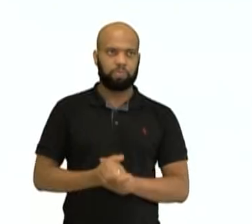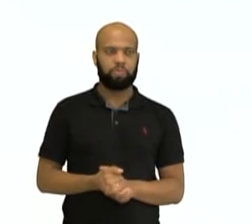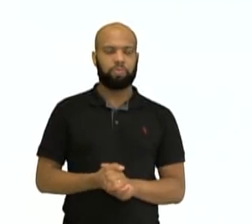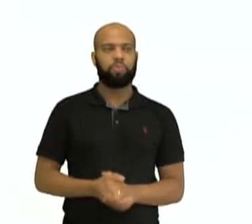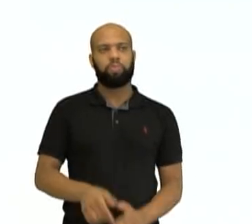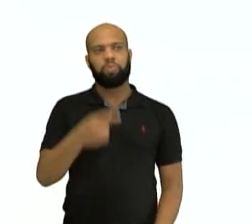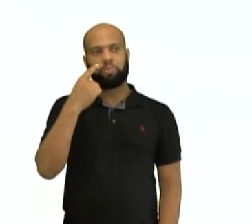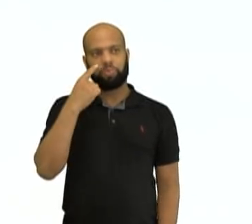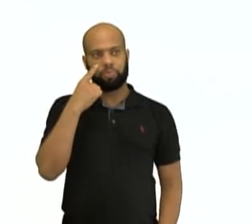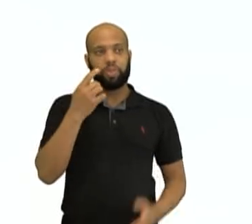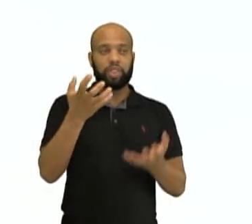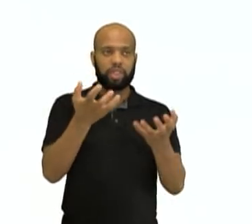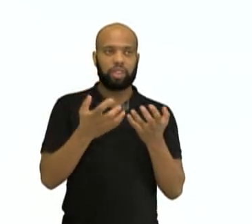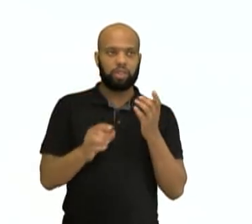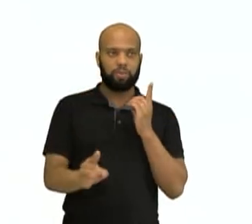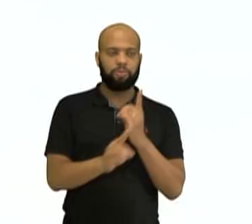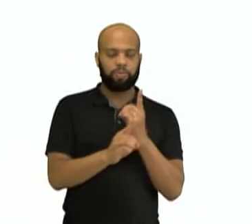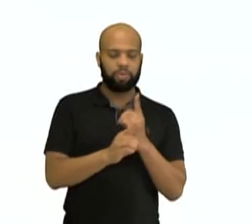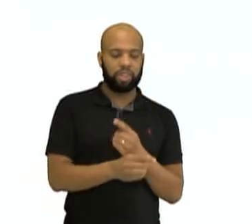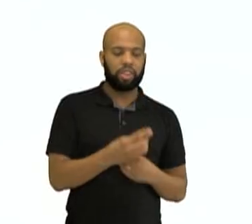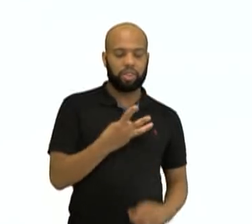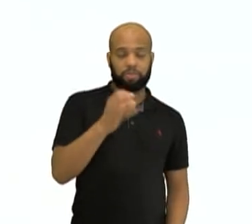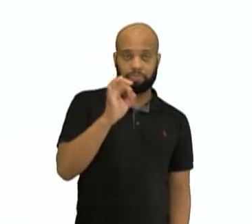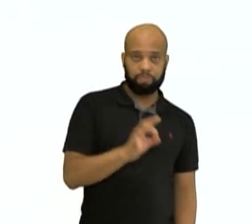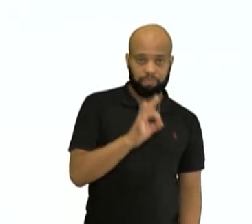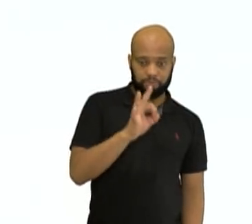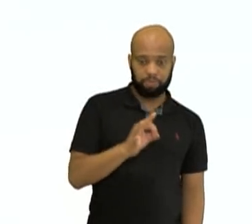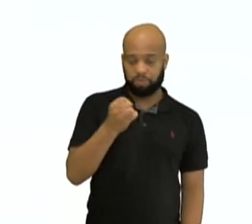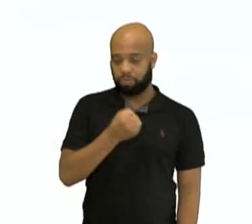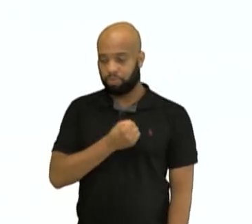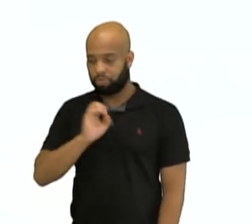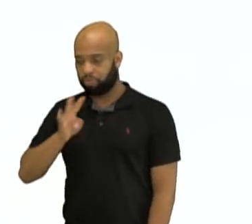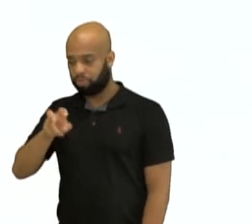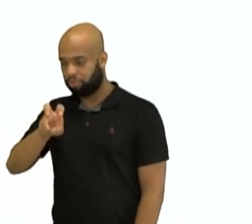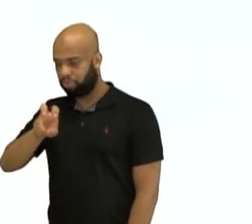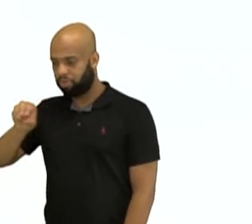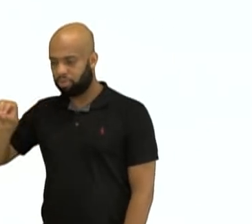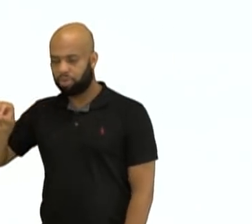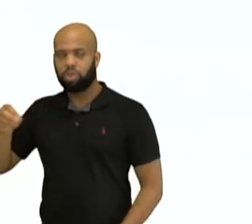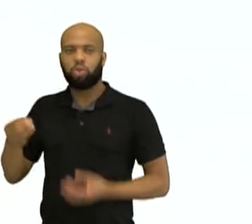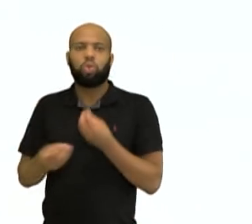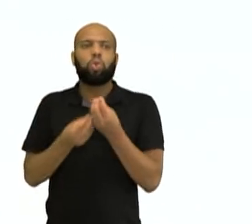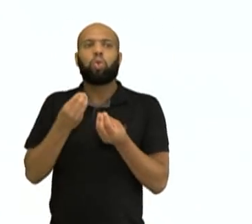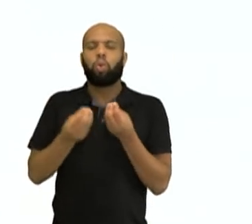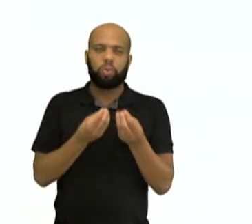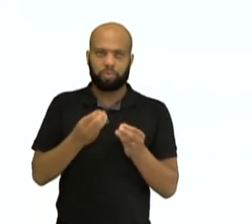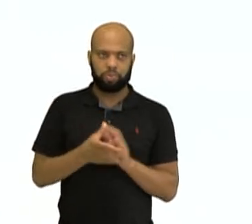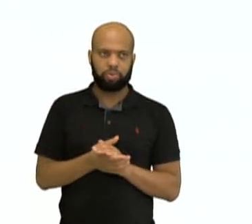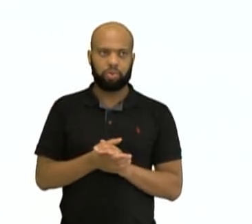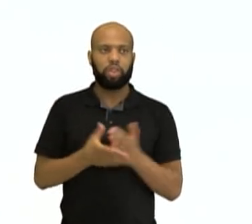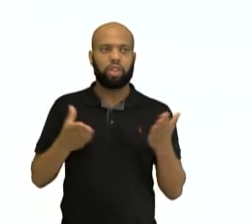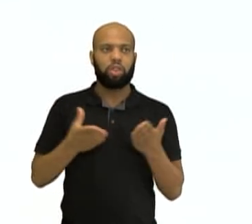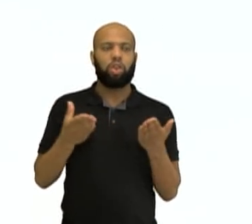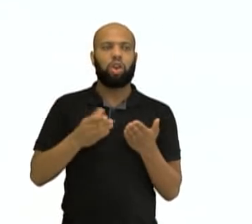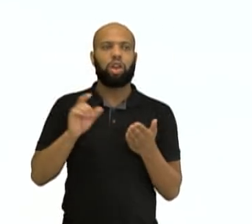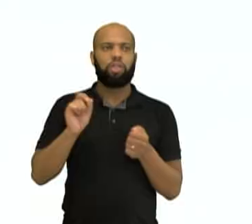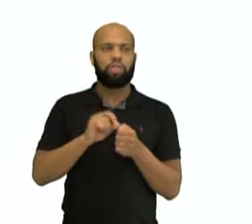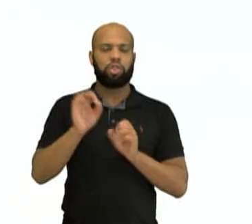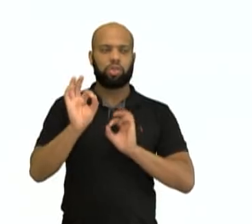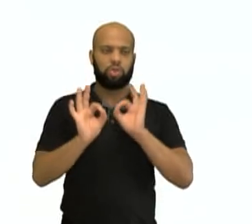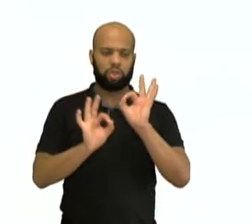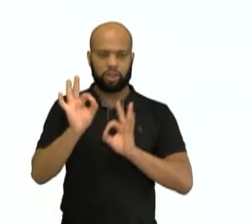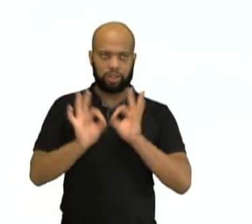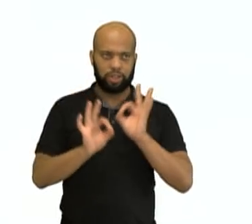Então, olha lá. Eu quero saber 3% de 4.500. Como é que eu chego nesse 3%? Nesse caso, eu fiz um esquema. Eu